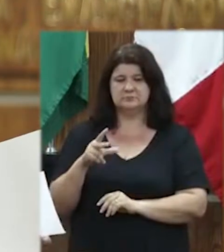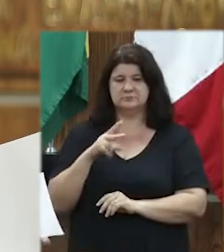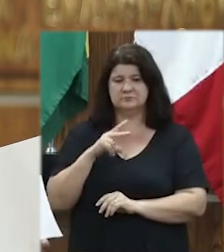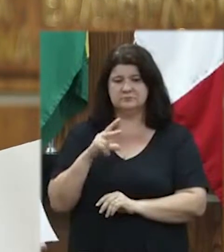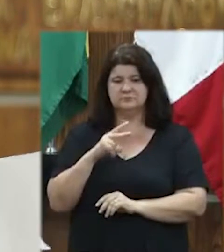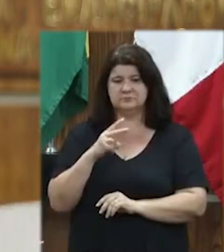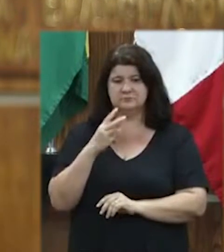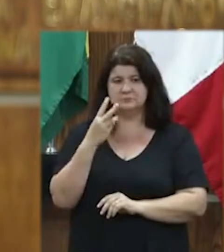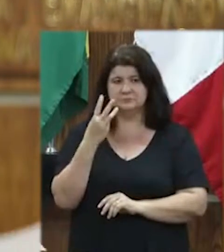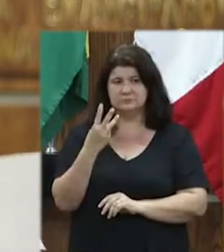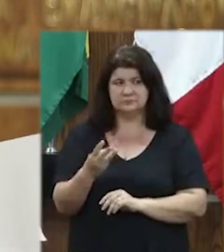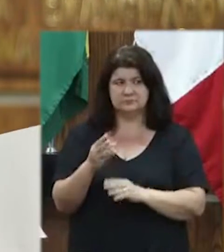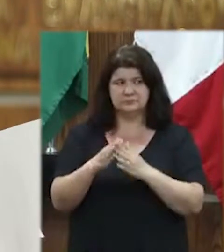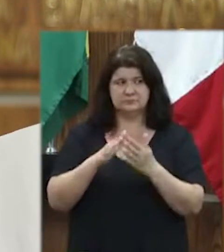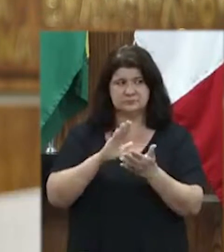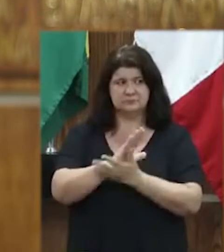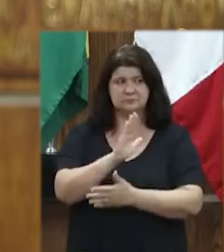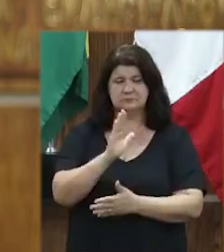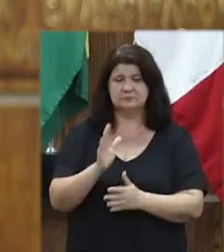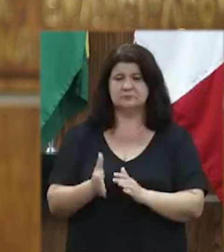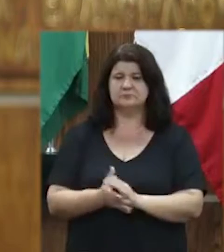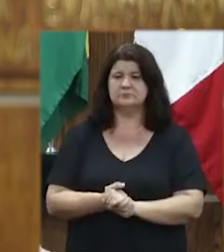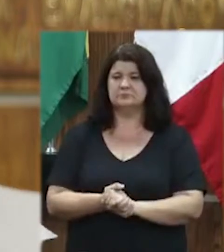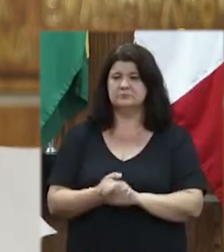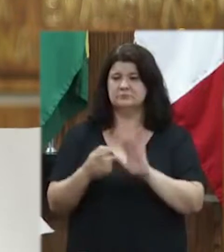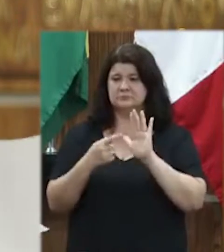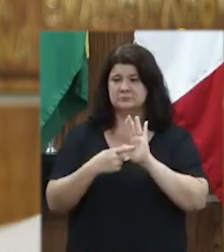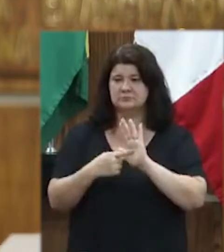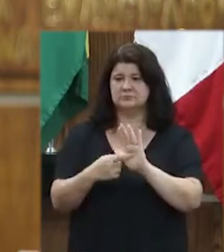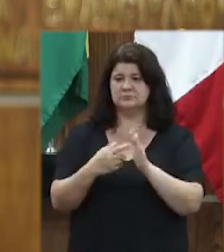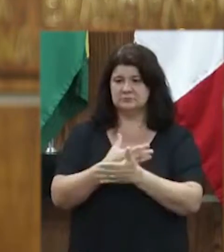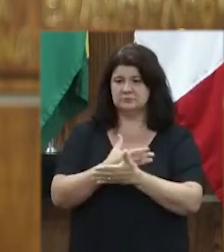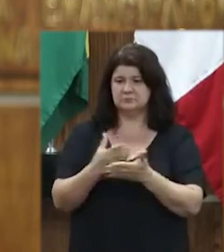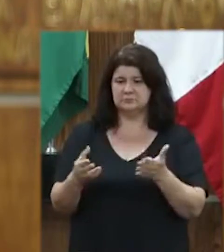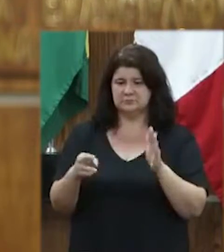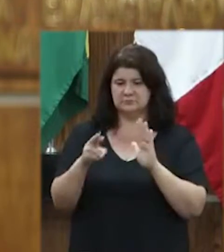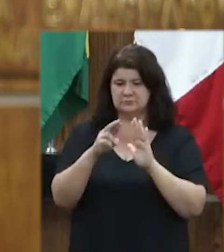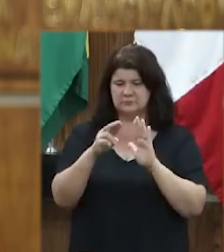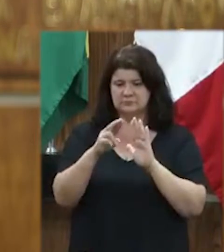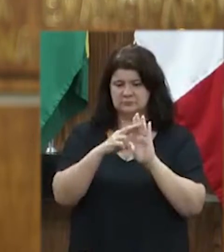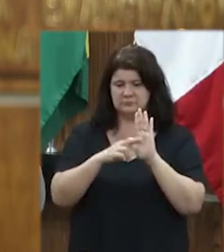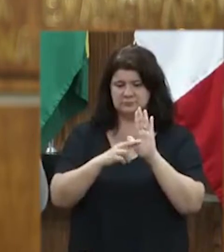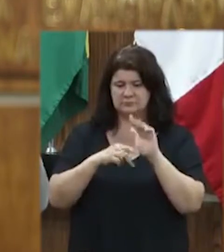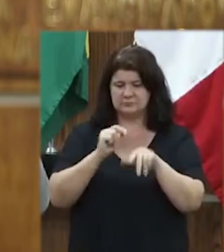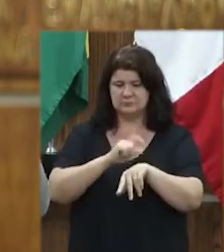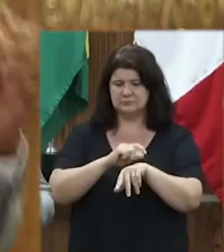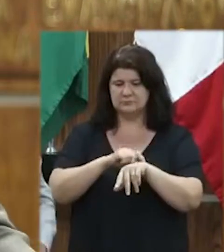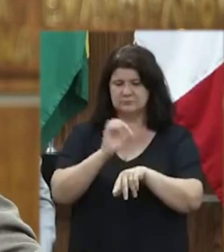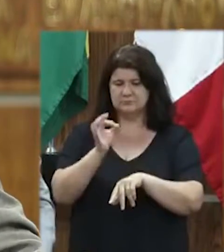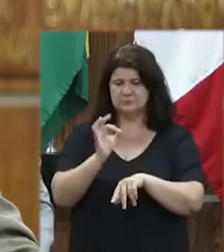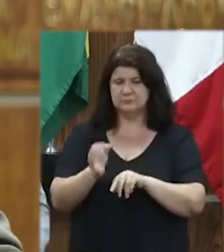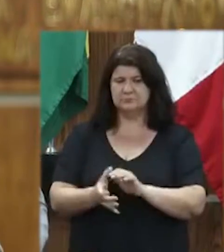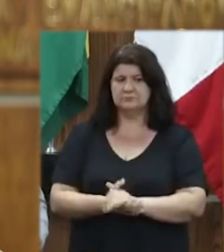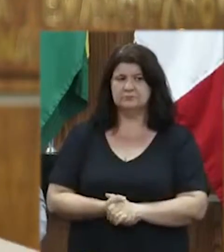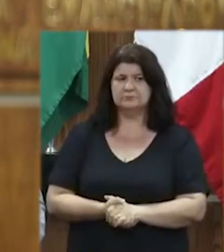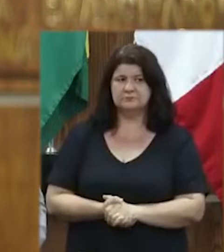vou me adiantar para que eu possa apresentá-los no meu tempo regimental. Regimental.